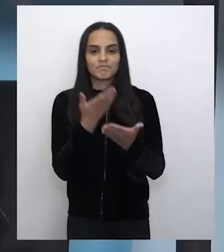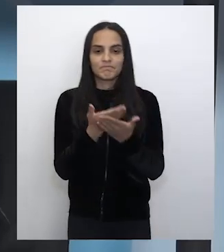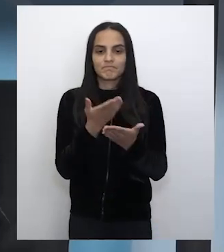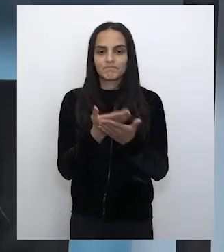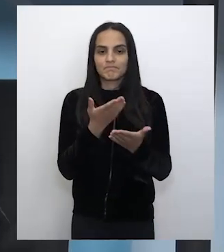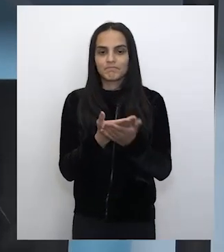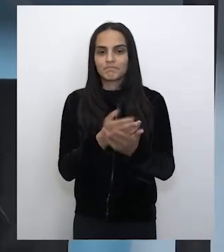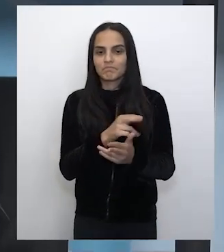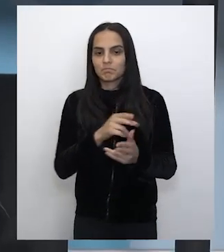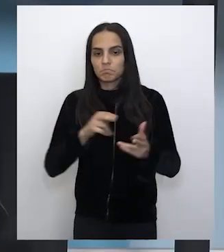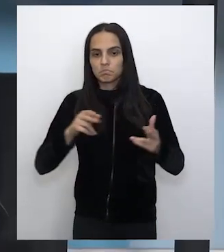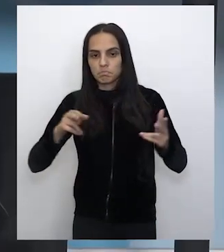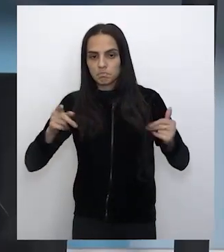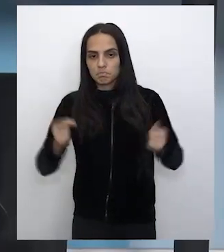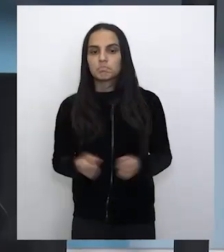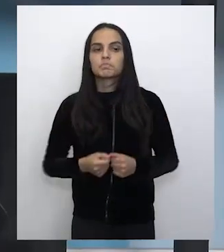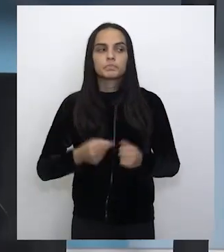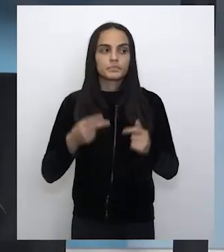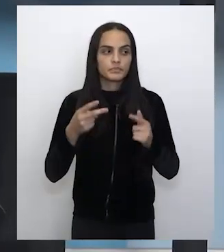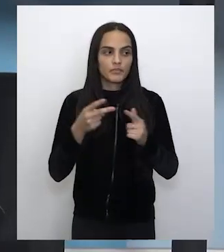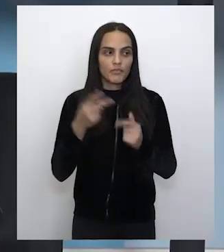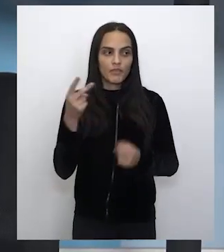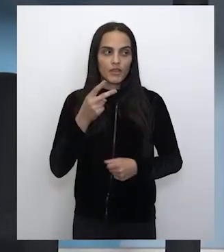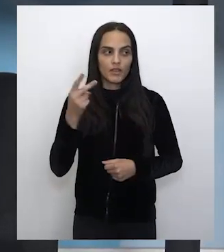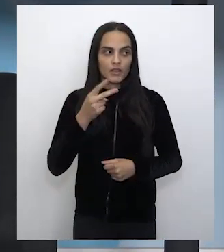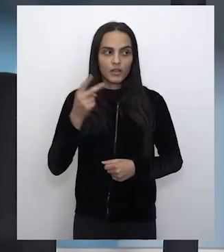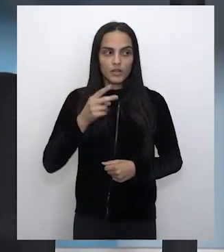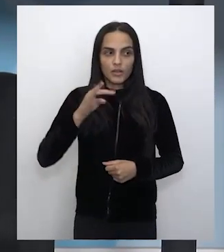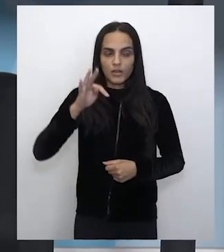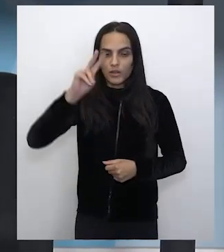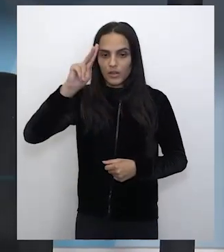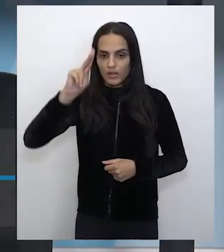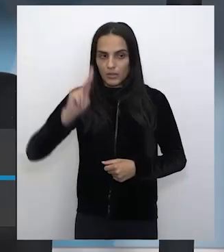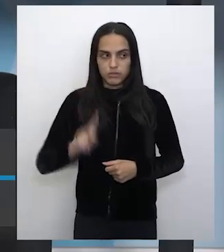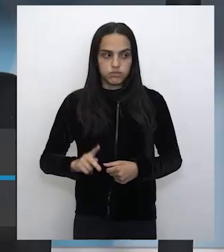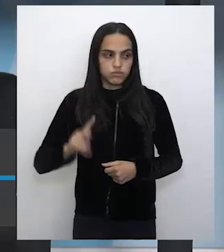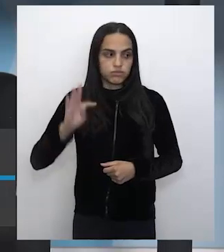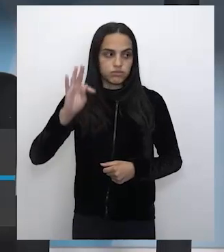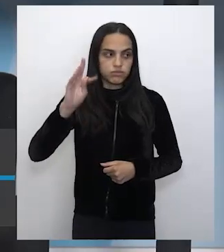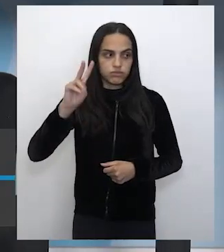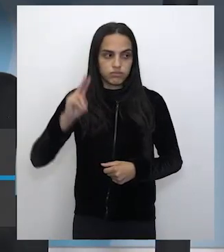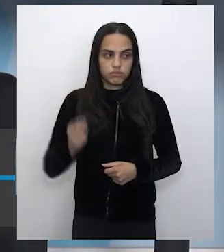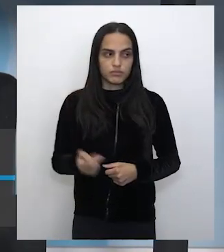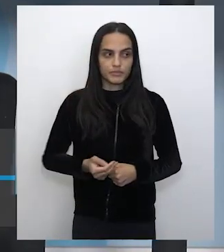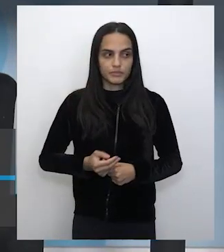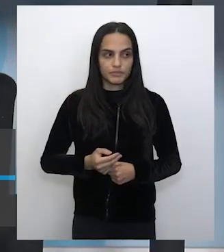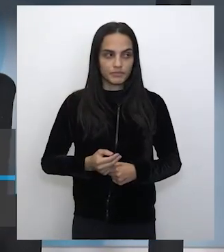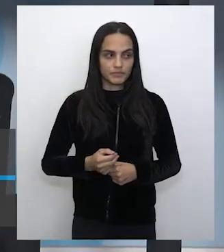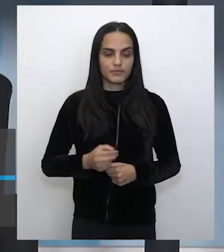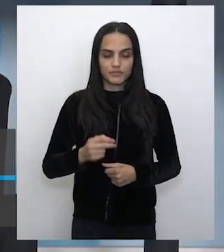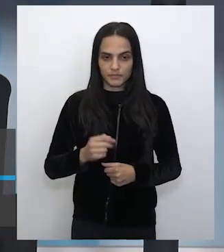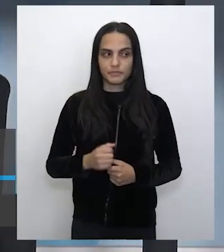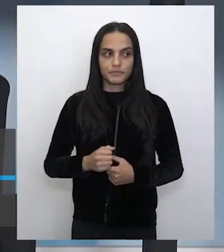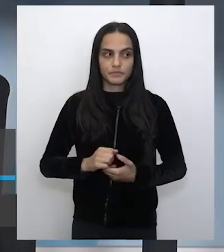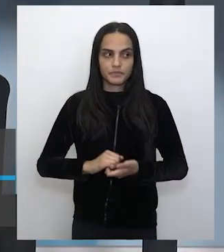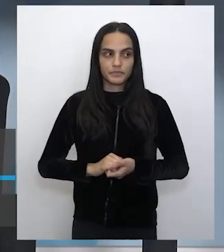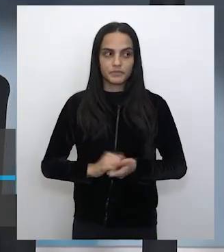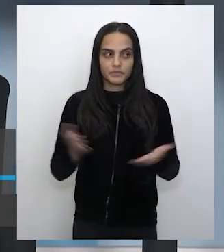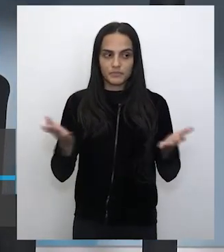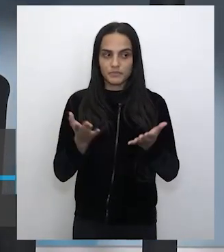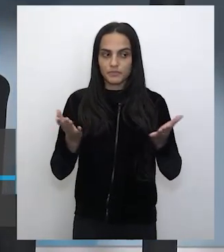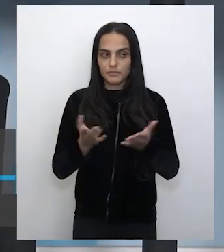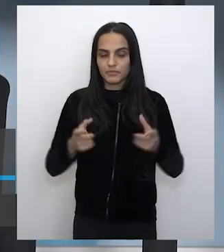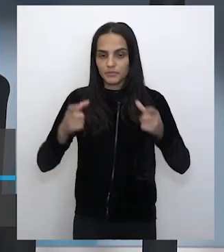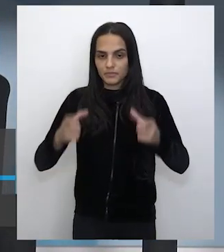aí, segundo termo da EJA, estamos juntos com vocês hoje, apesar de ainda estarmos nesse estúdio, mas acredito que